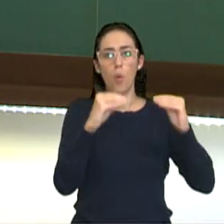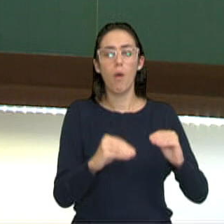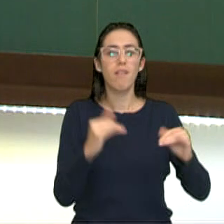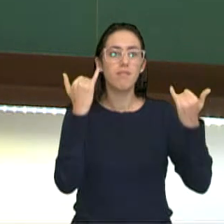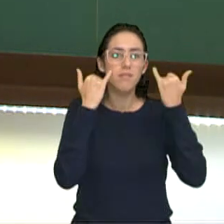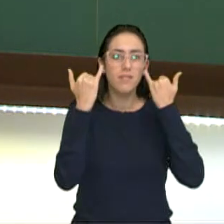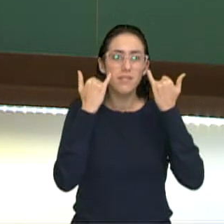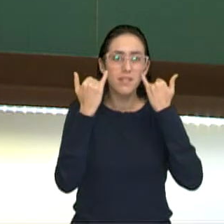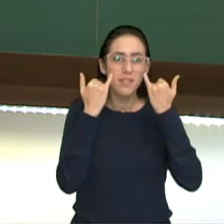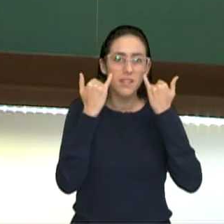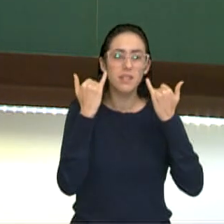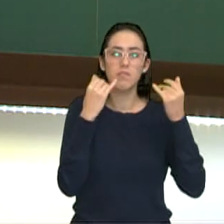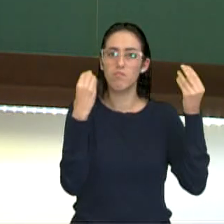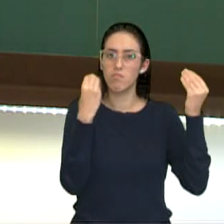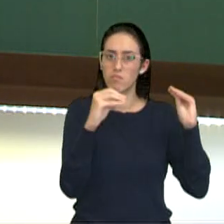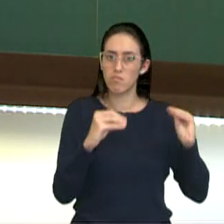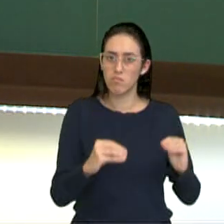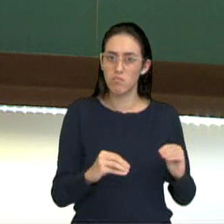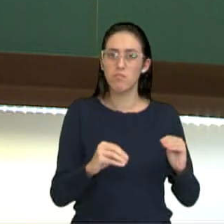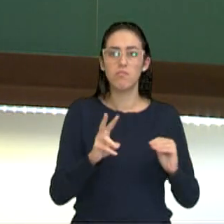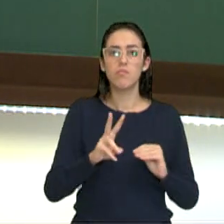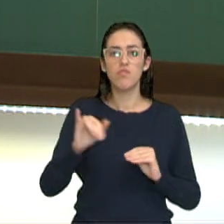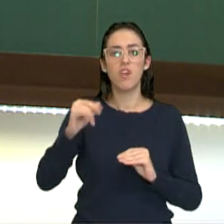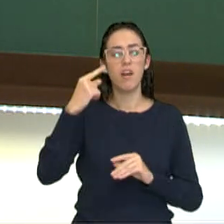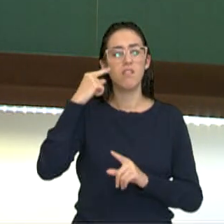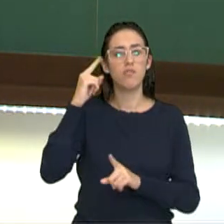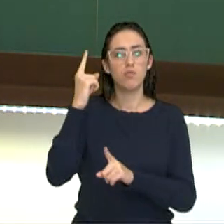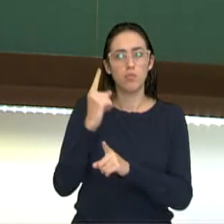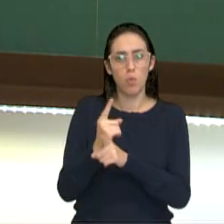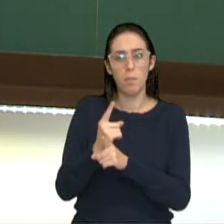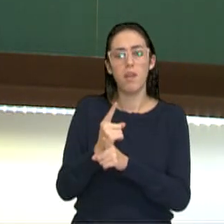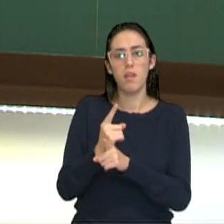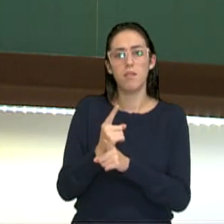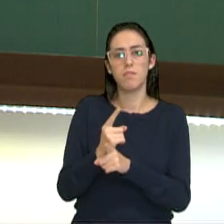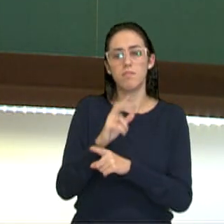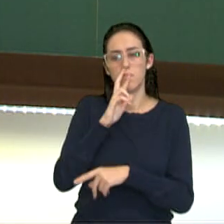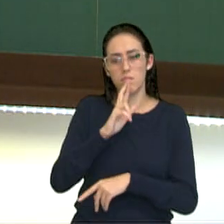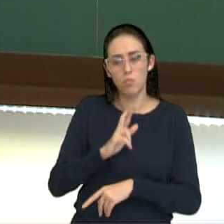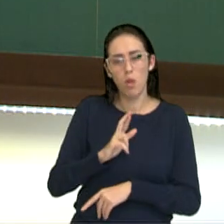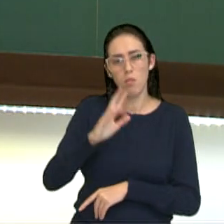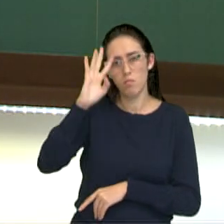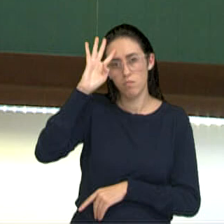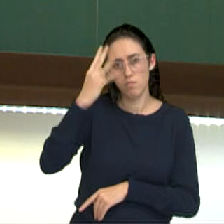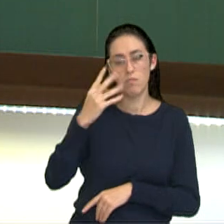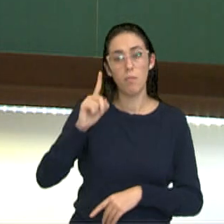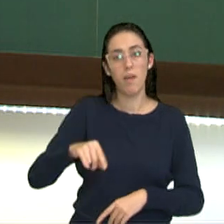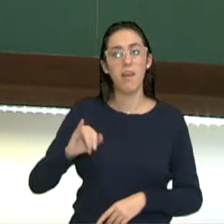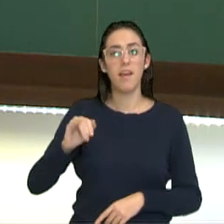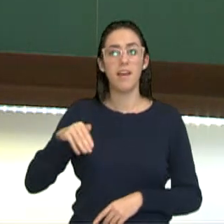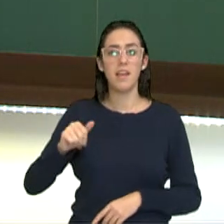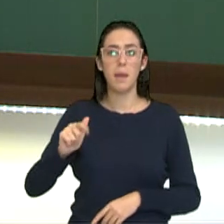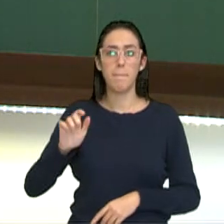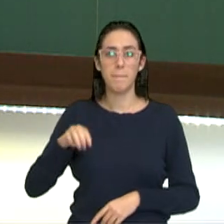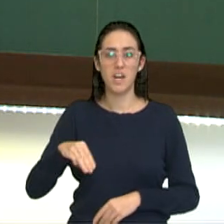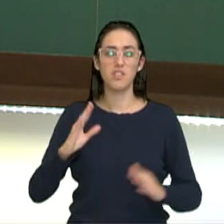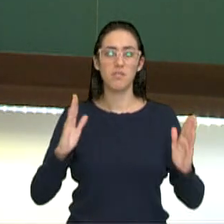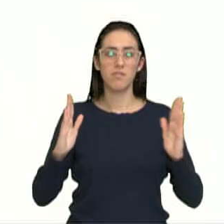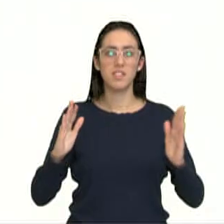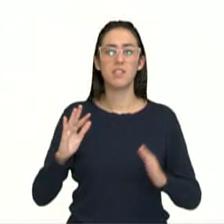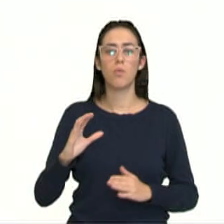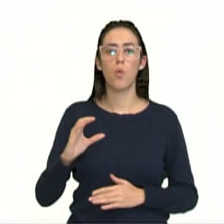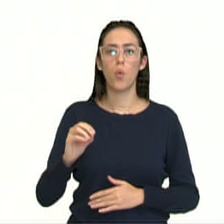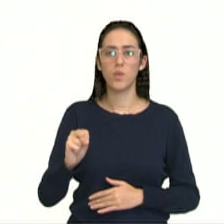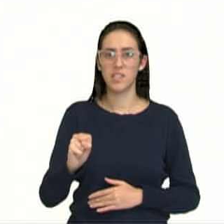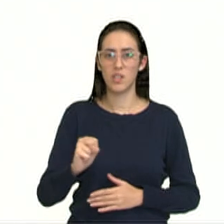que você vai descobrir, né, através da resolução, que vão ser a imagem da função cosseno.